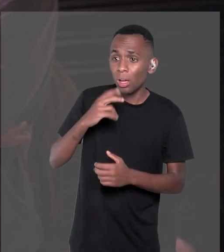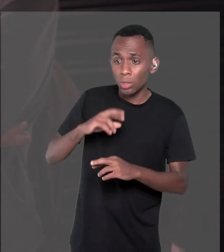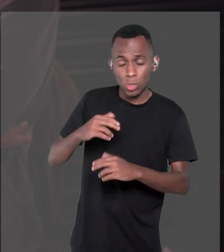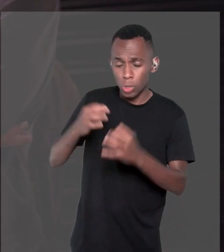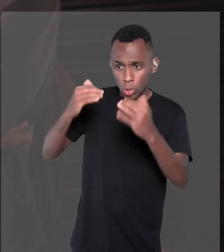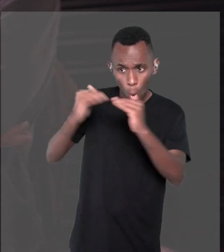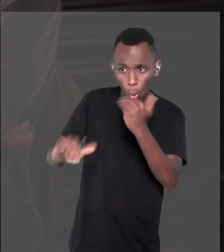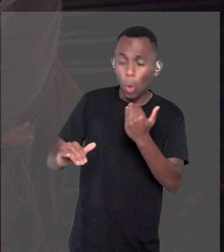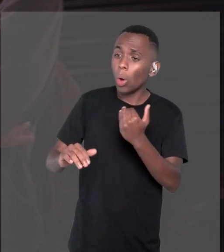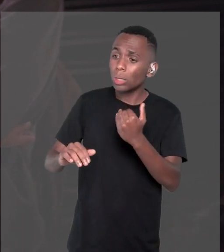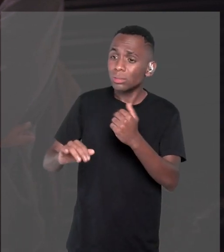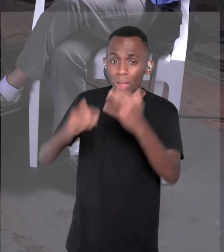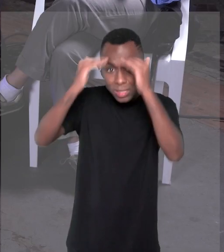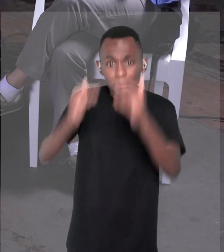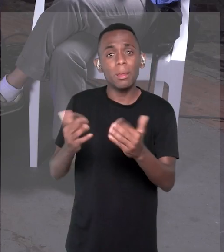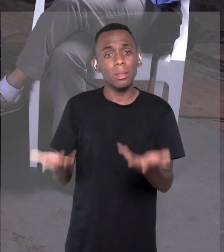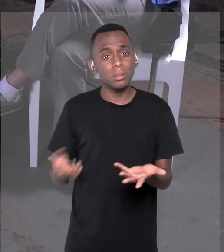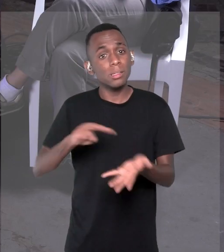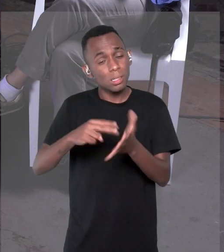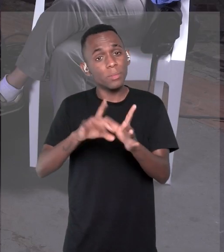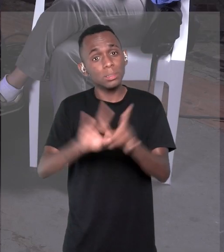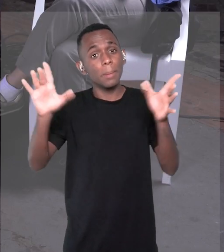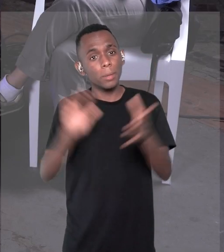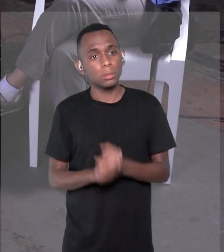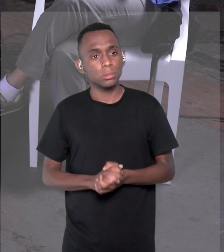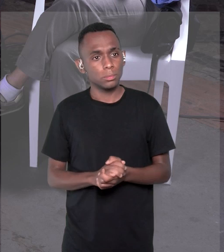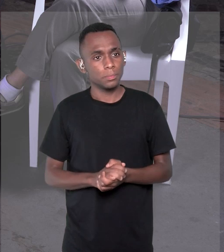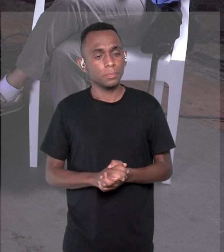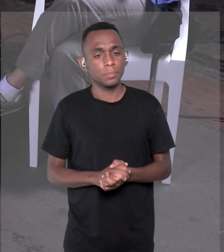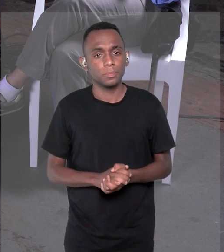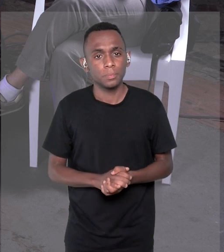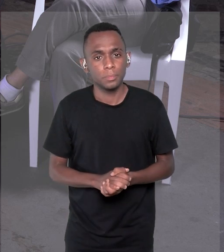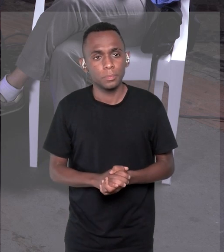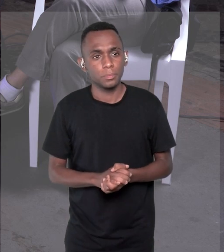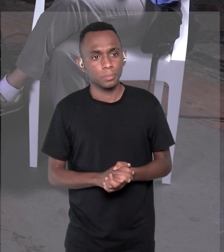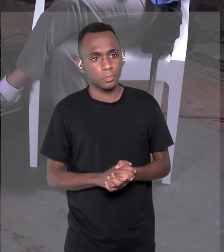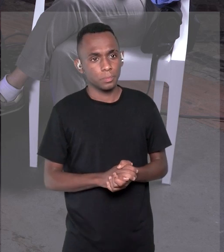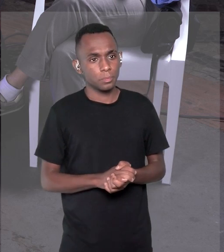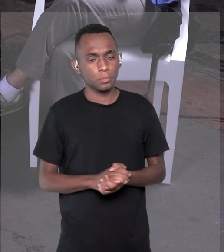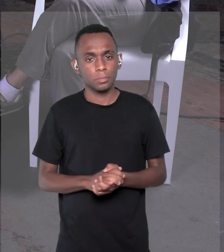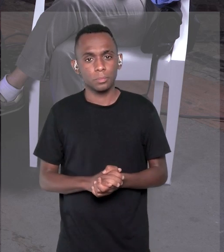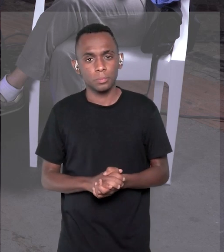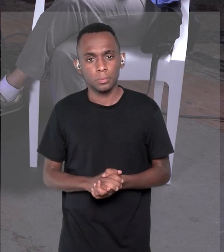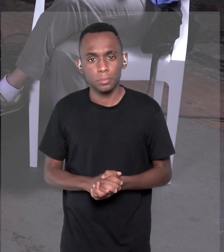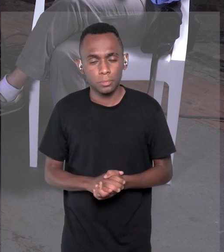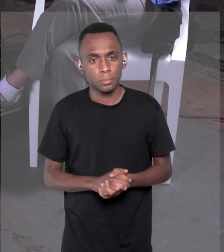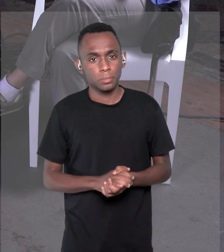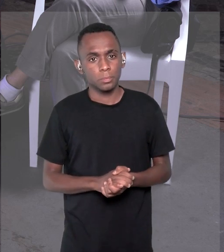interromper, que isso é muito importante. Mas- O trato amigável na discussão é preciso ser